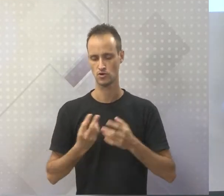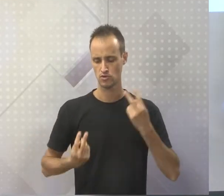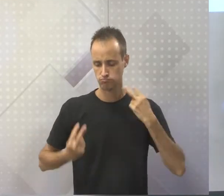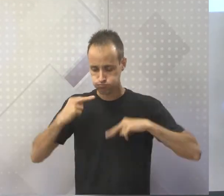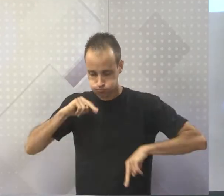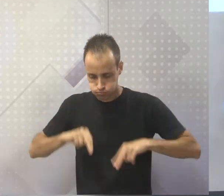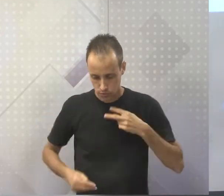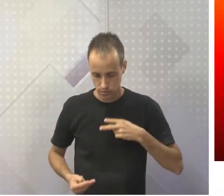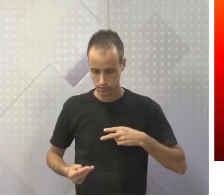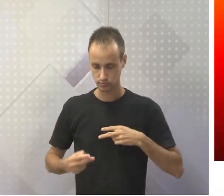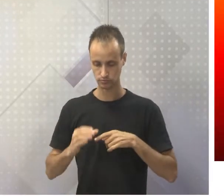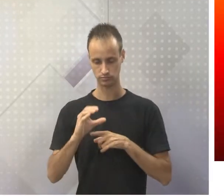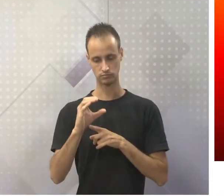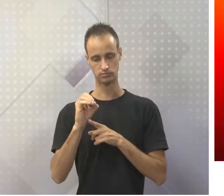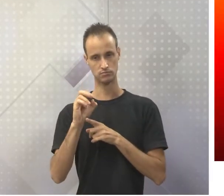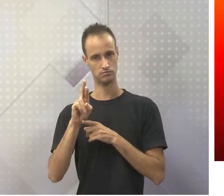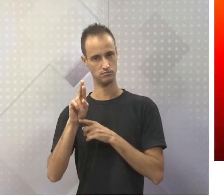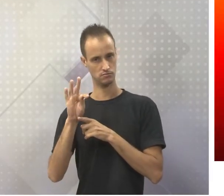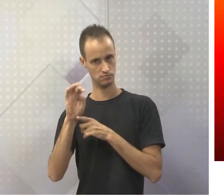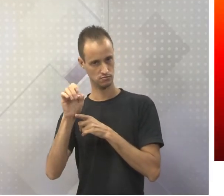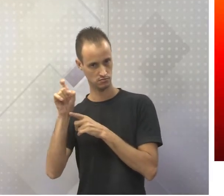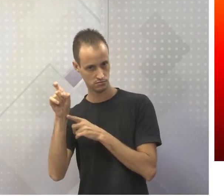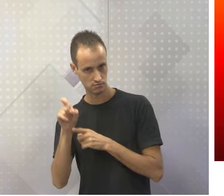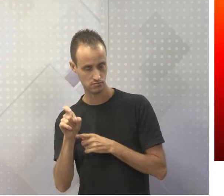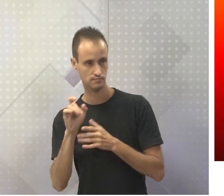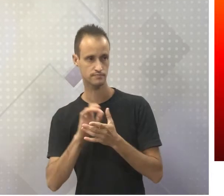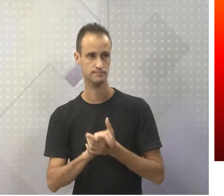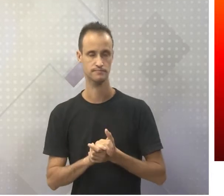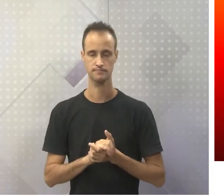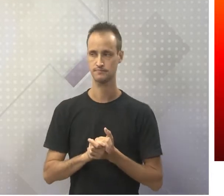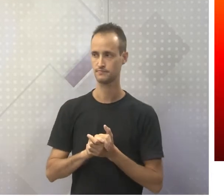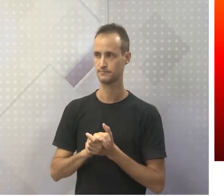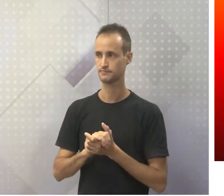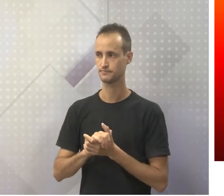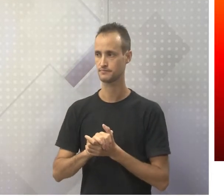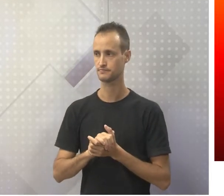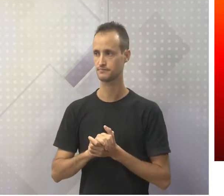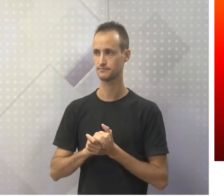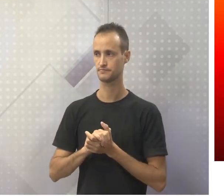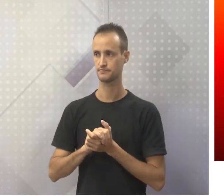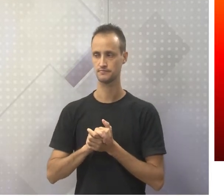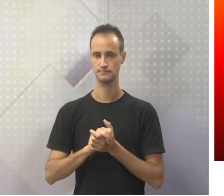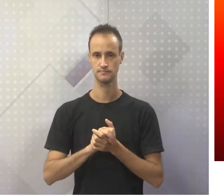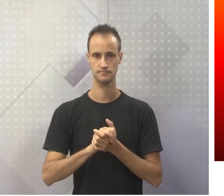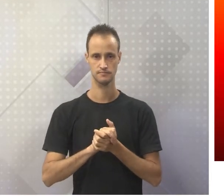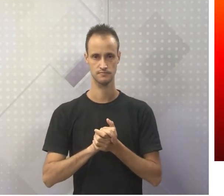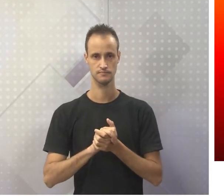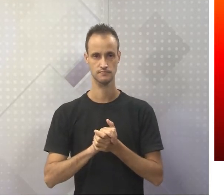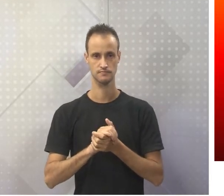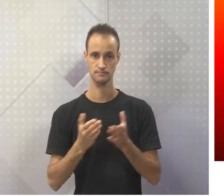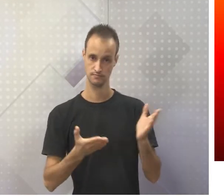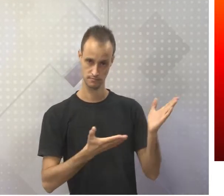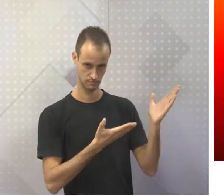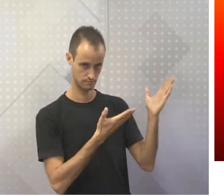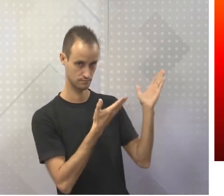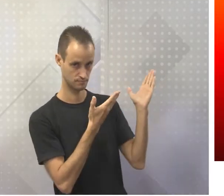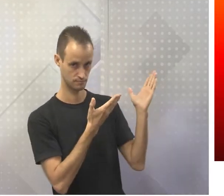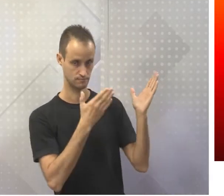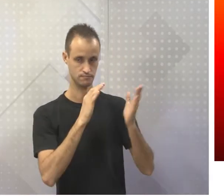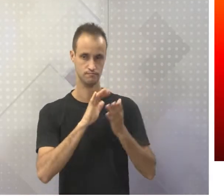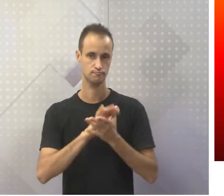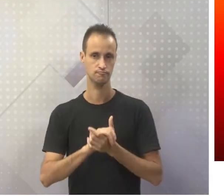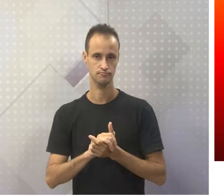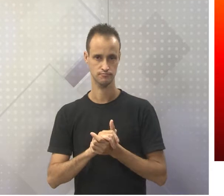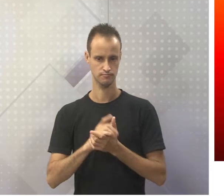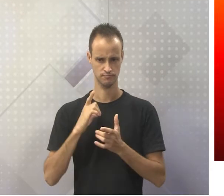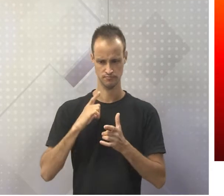hormônios do córtex. Vou te mostrar o córtex de novo, ó. Essa parte de fora, ó, cortisol e aldosterona, ó. Então, quando